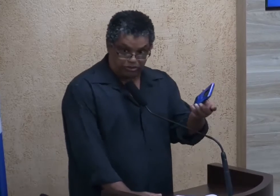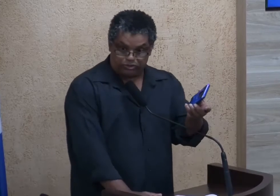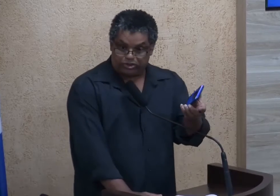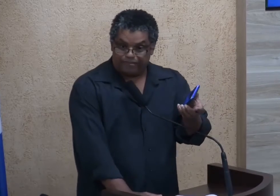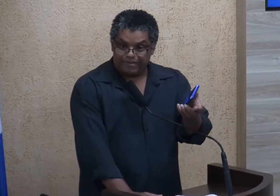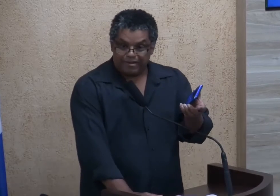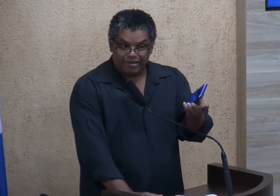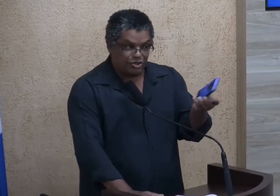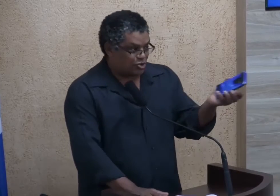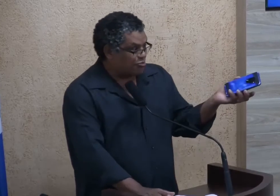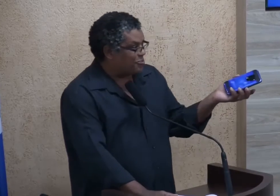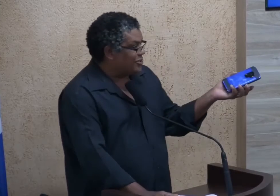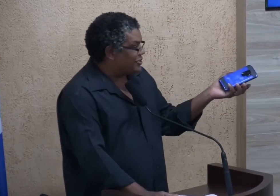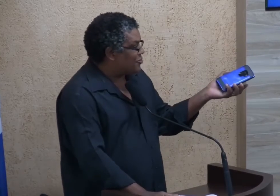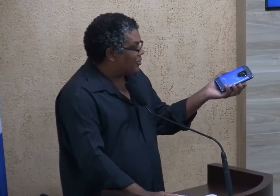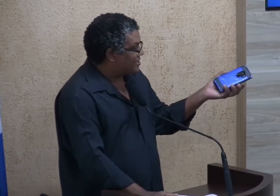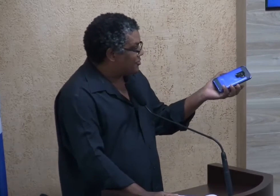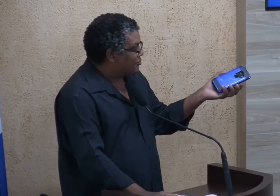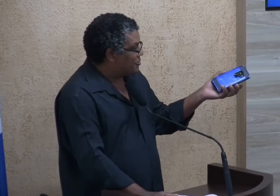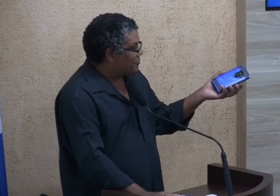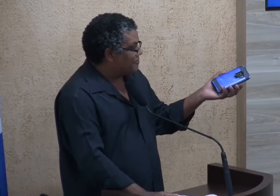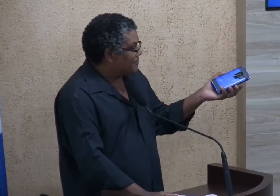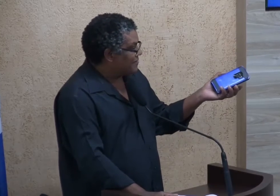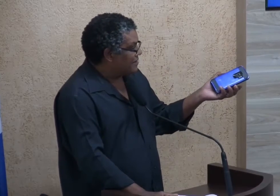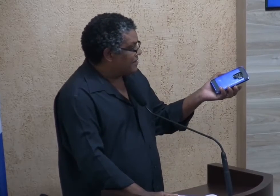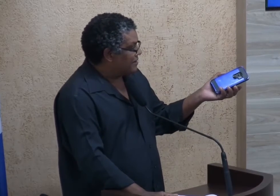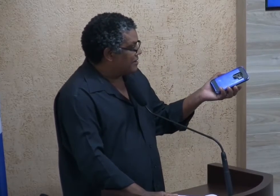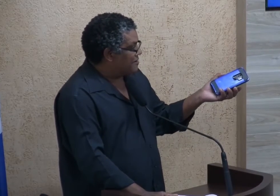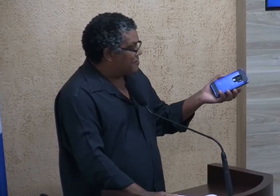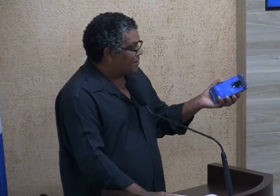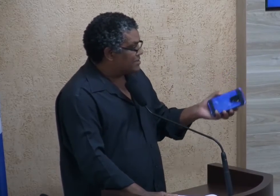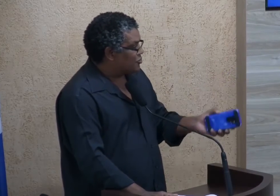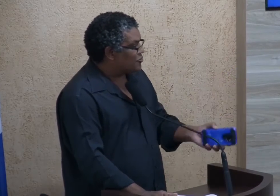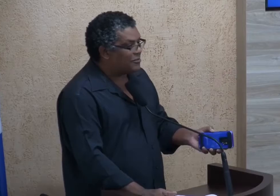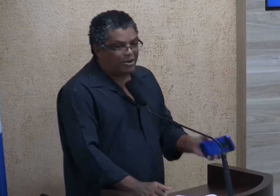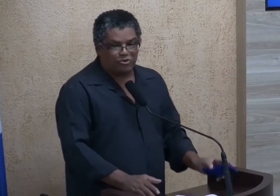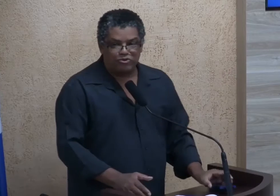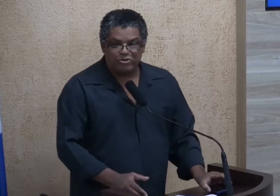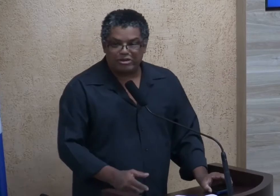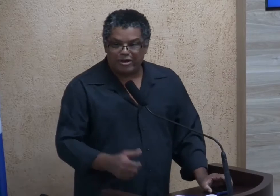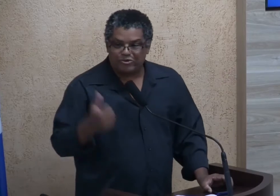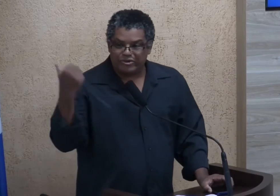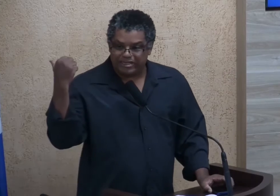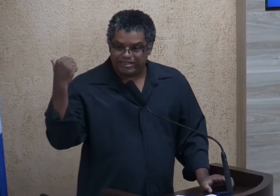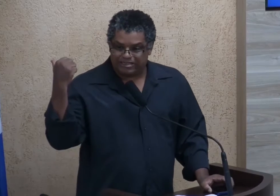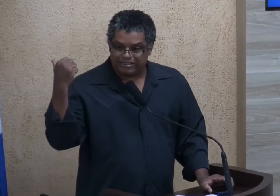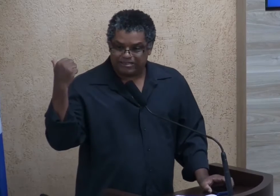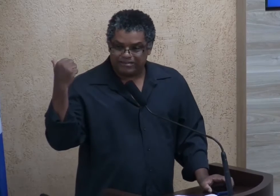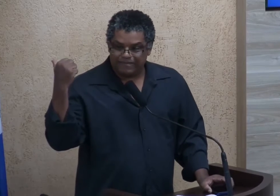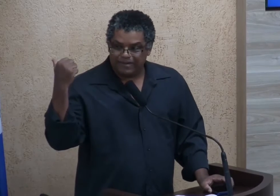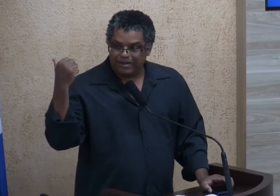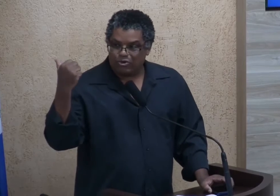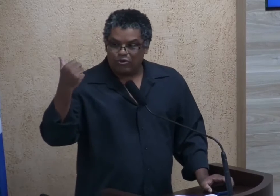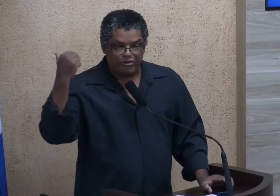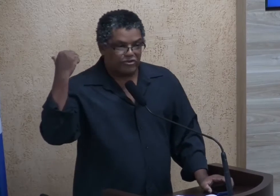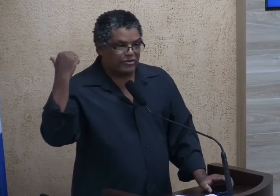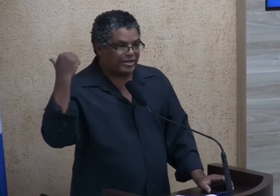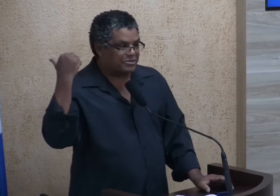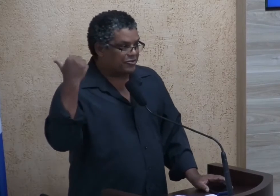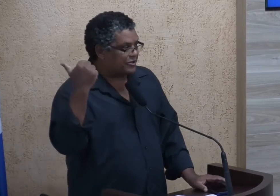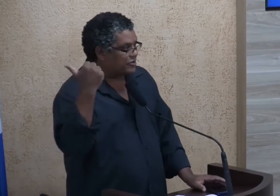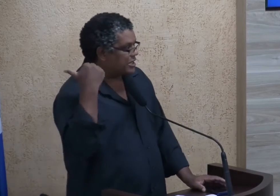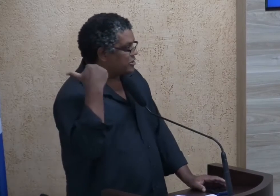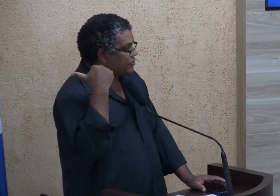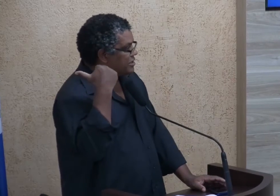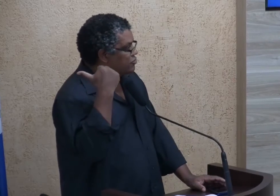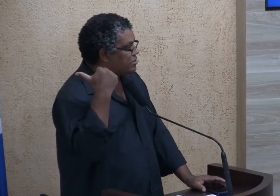trouxe números. E desculpe, político gosta de número, né? Mas eu não trabalho com número, eu trabalho com crianças. Eu convivo com